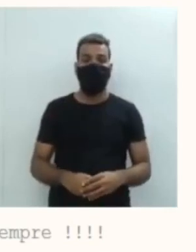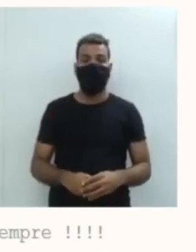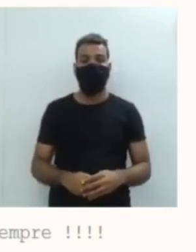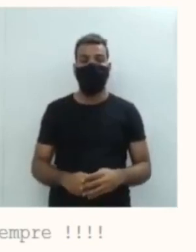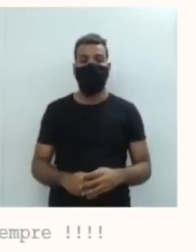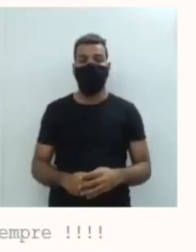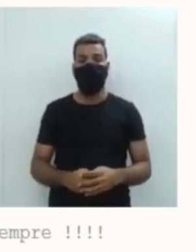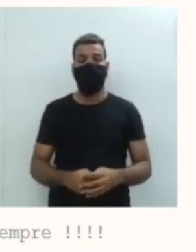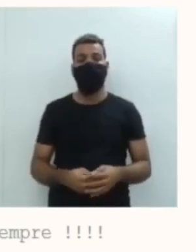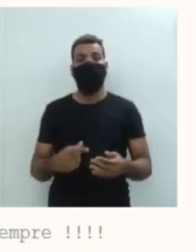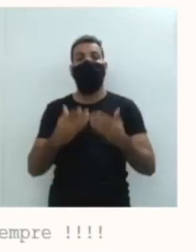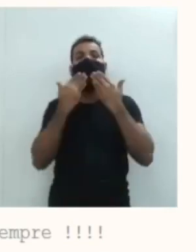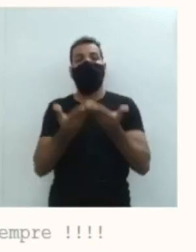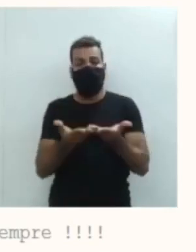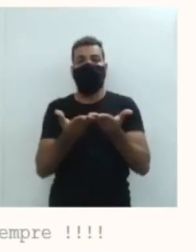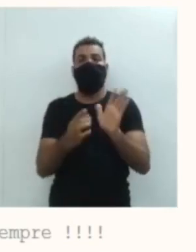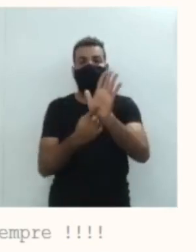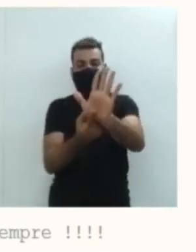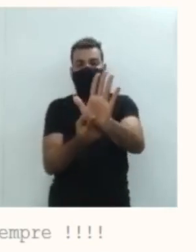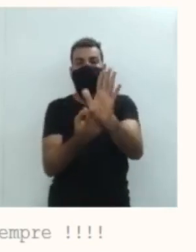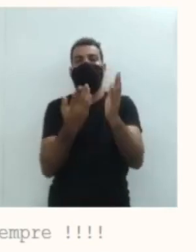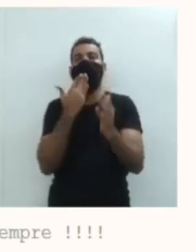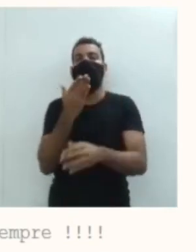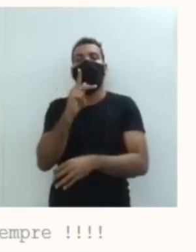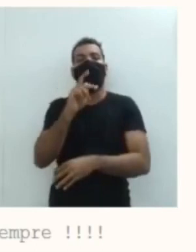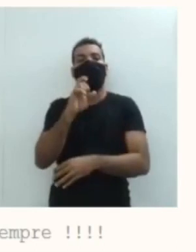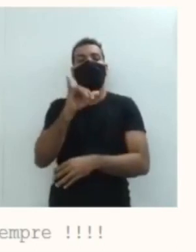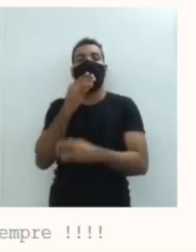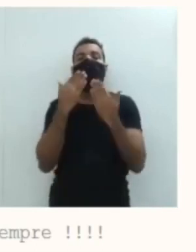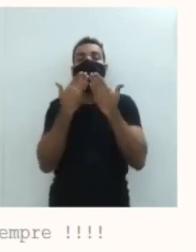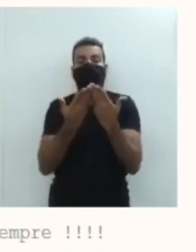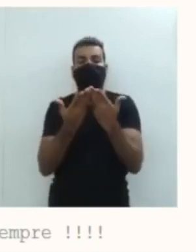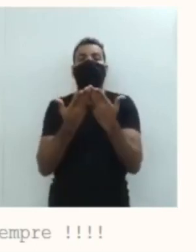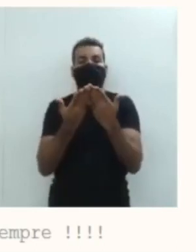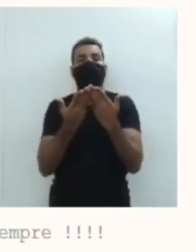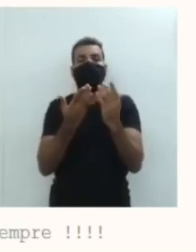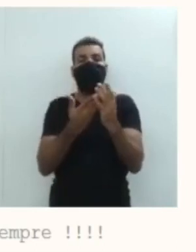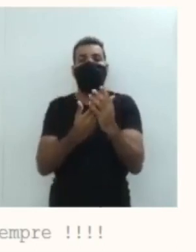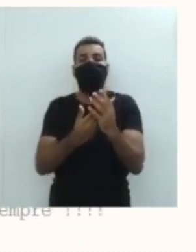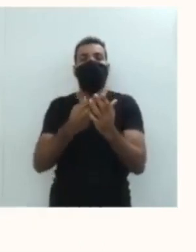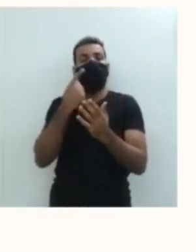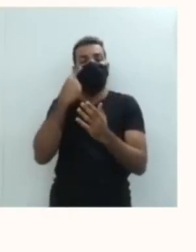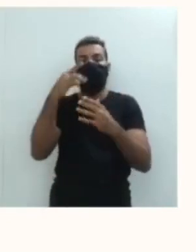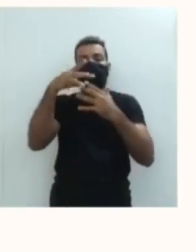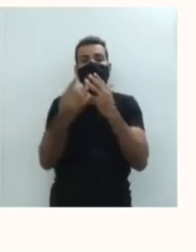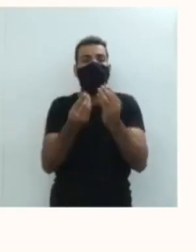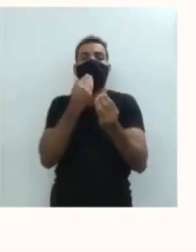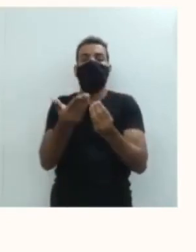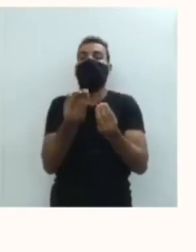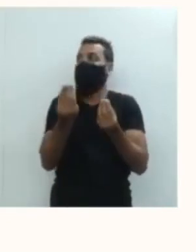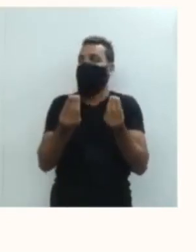método exibir pedido que ele vai fazer a chamada dos atributos para exibir os detalhes do